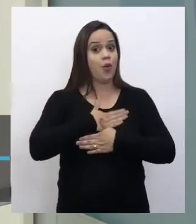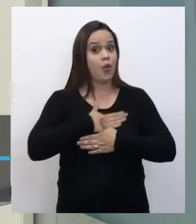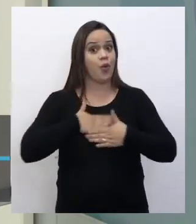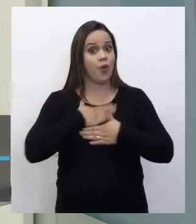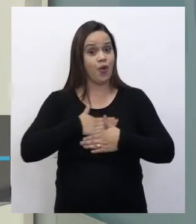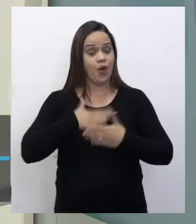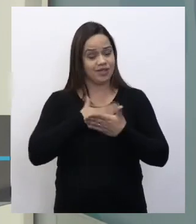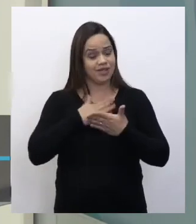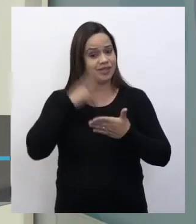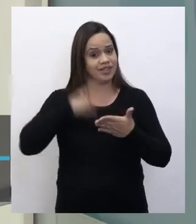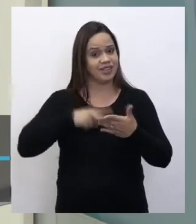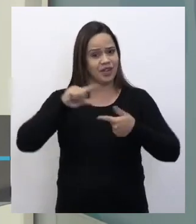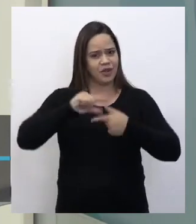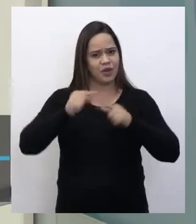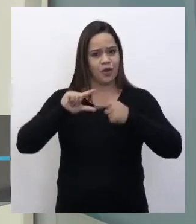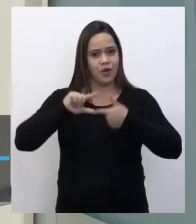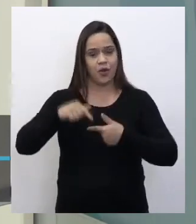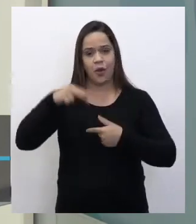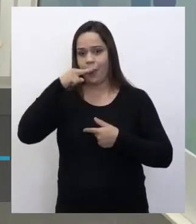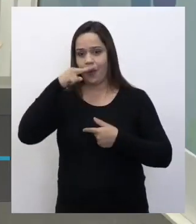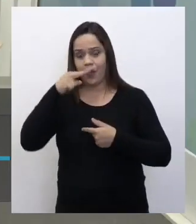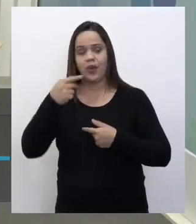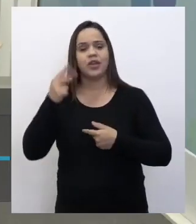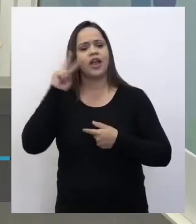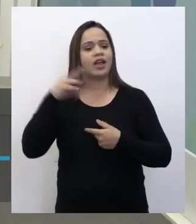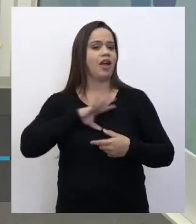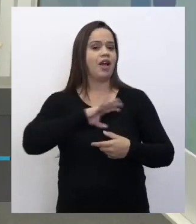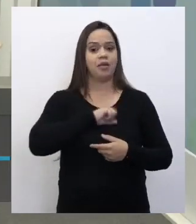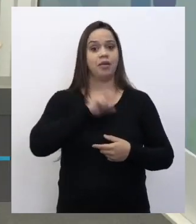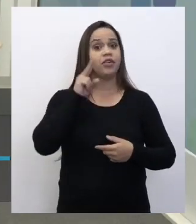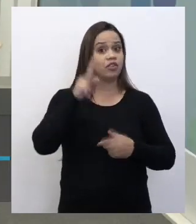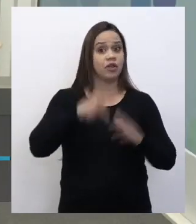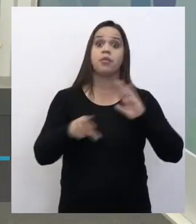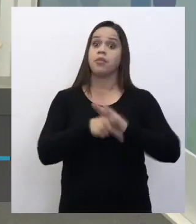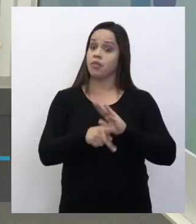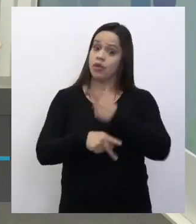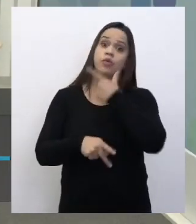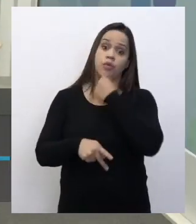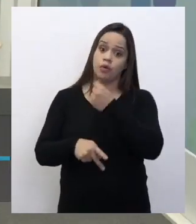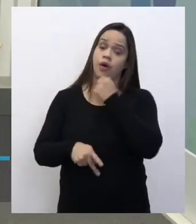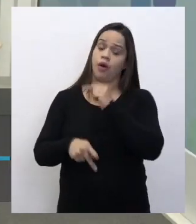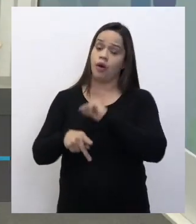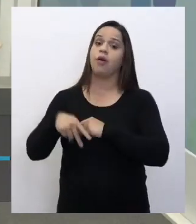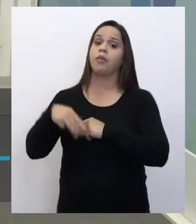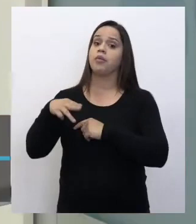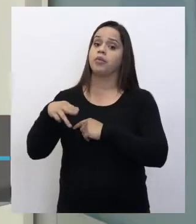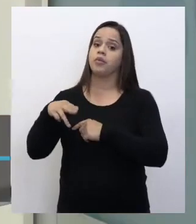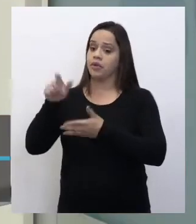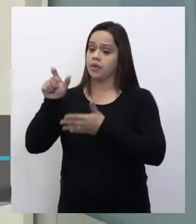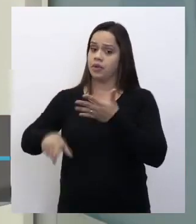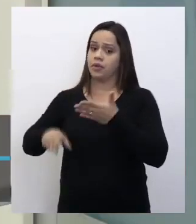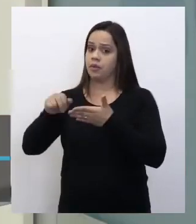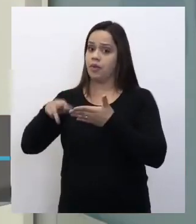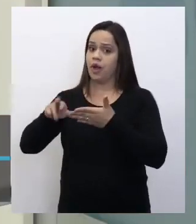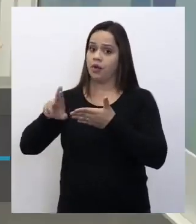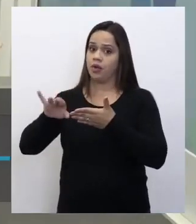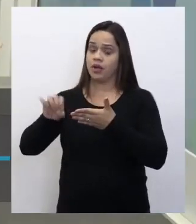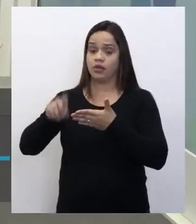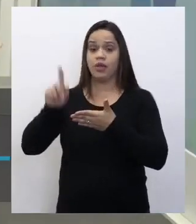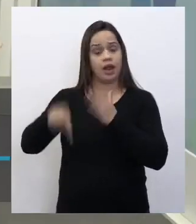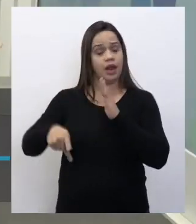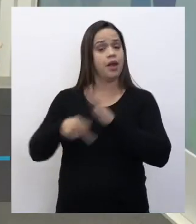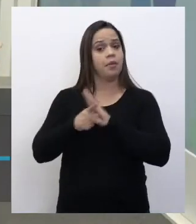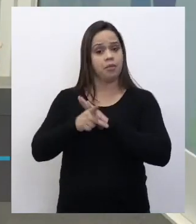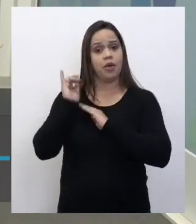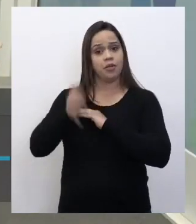E às vezes, a gente ama. E às vezes aparece. O próprio Maurício de Souza desenhado lá. Ele é um narrador onisciente. Ele é um narrador onisciente